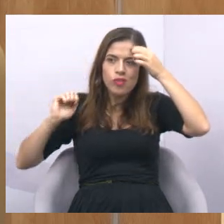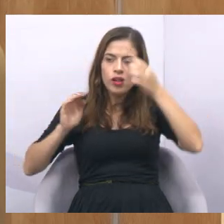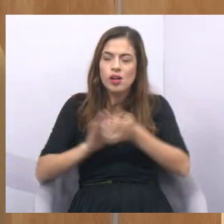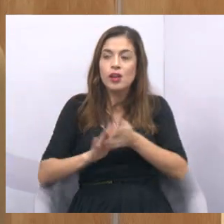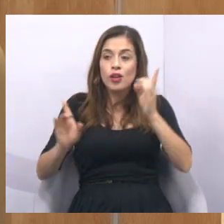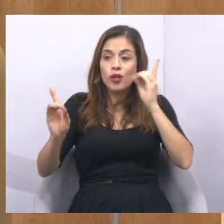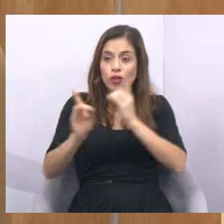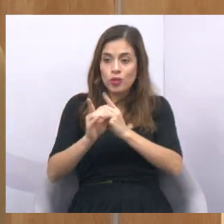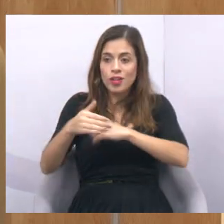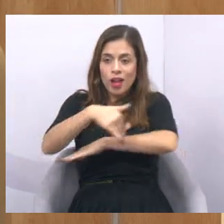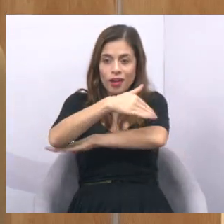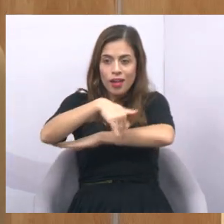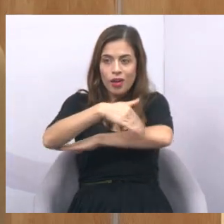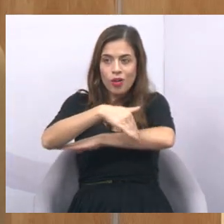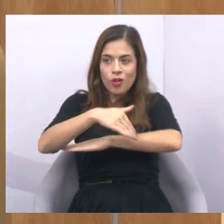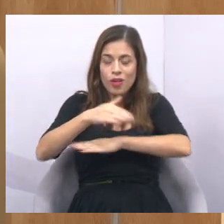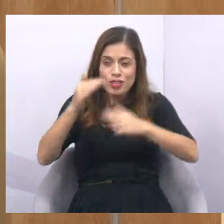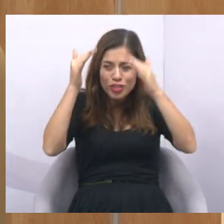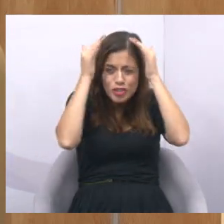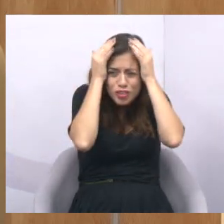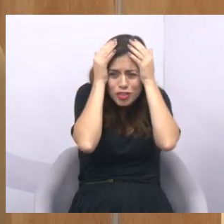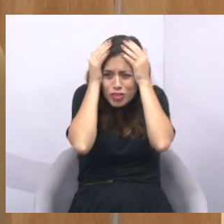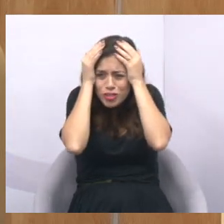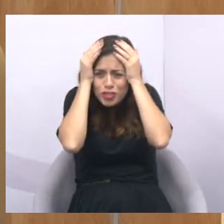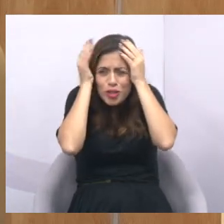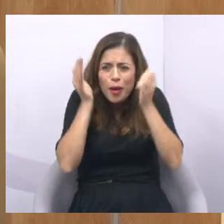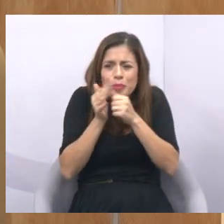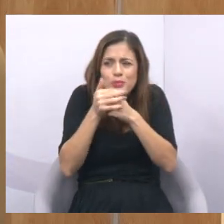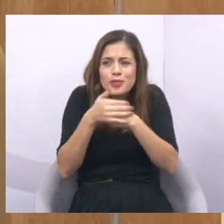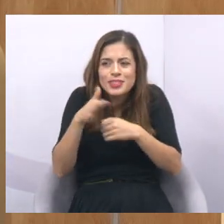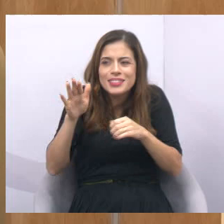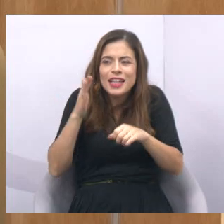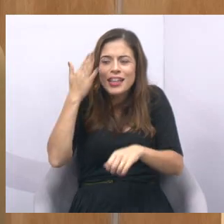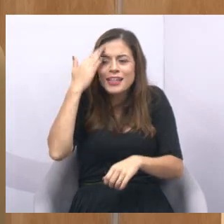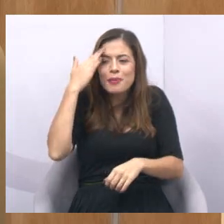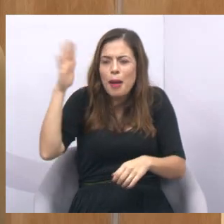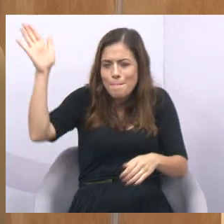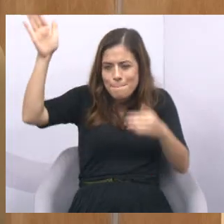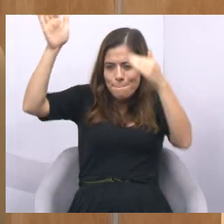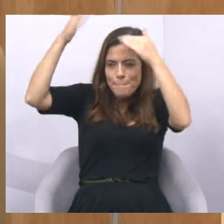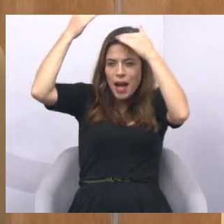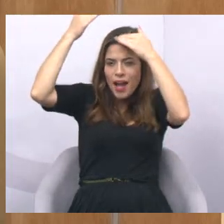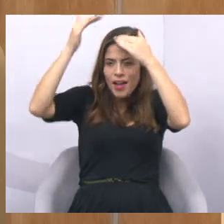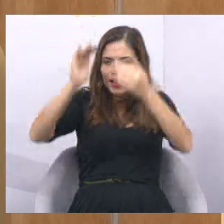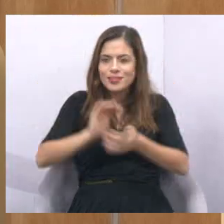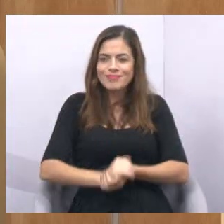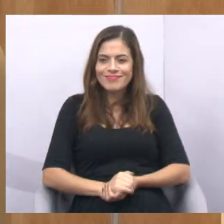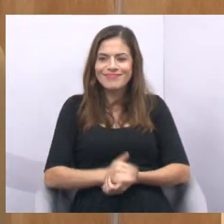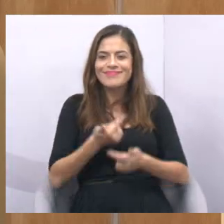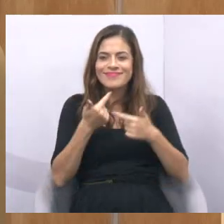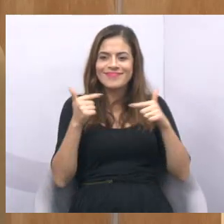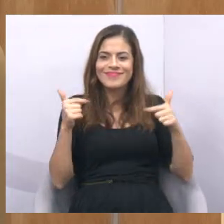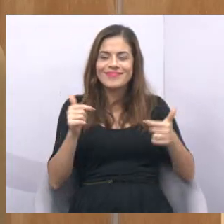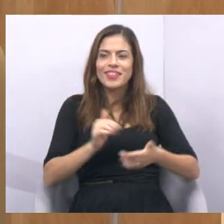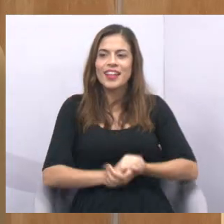na rua, quando eu encontrava, ele já fazia assim, que sabia que eu ia passar e dar um tapa na cabeça dele.